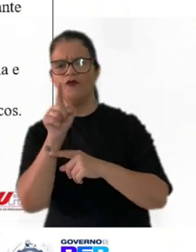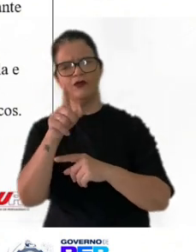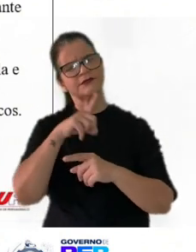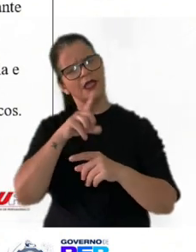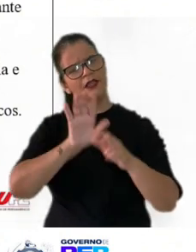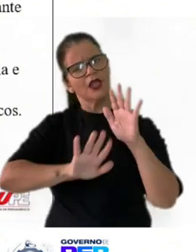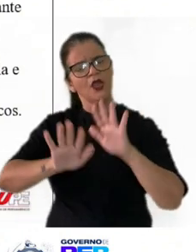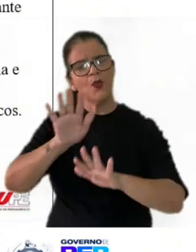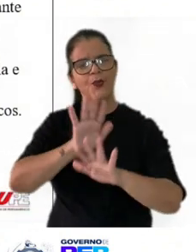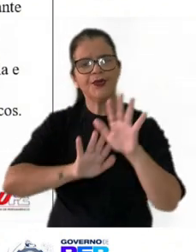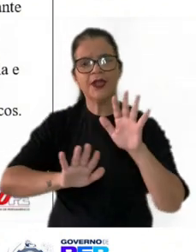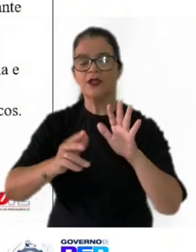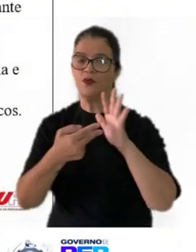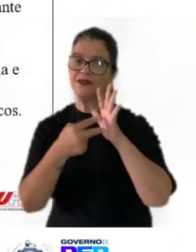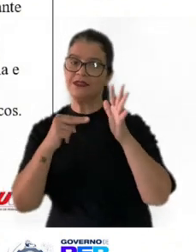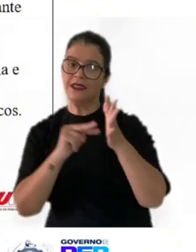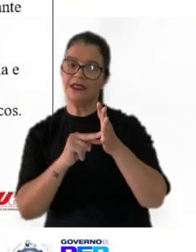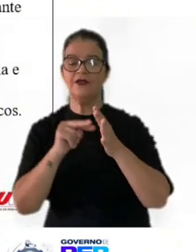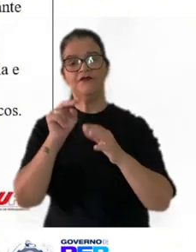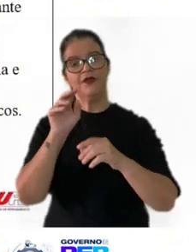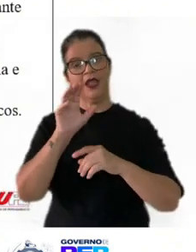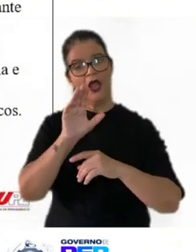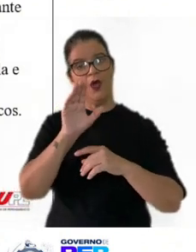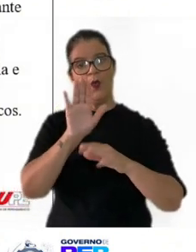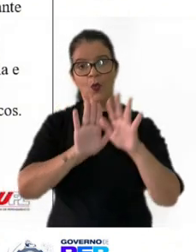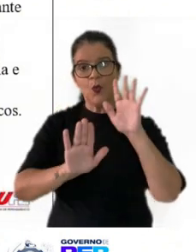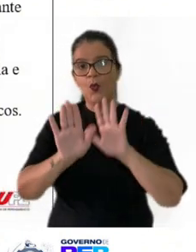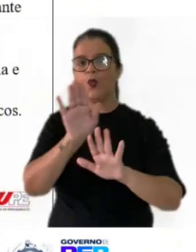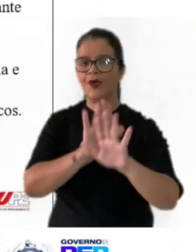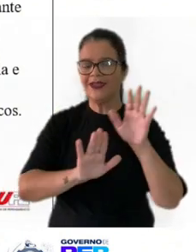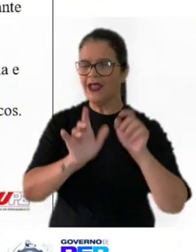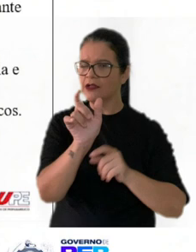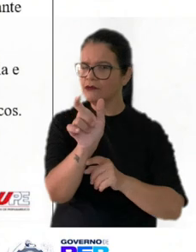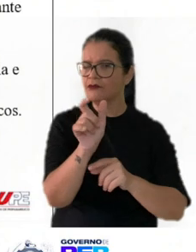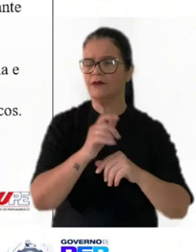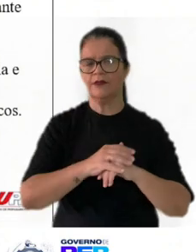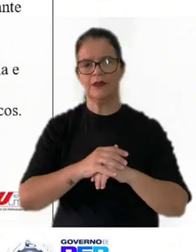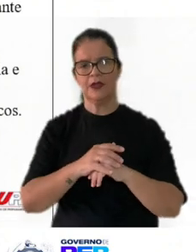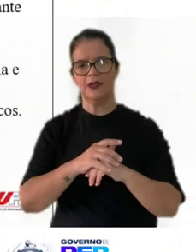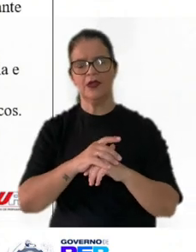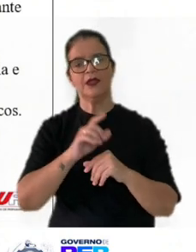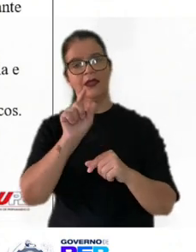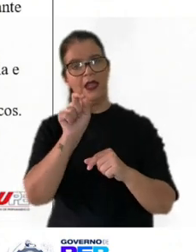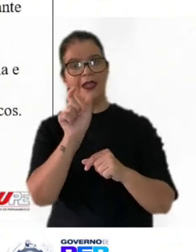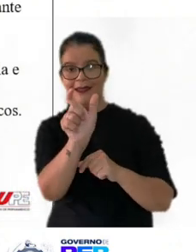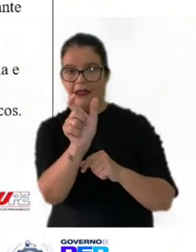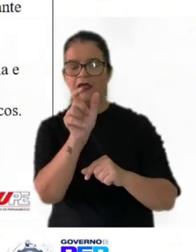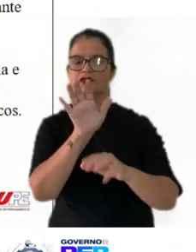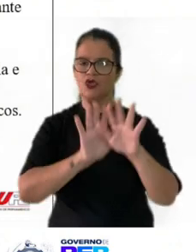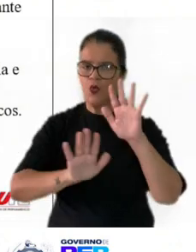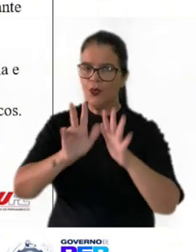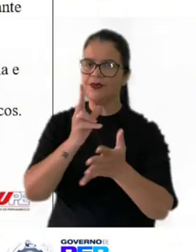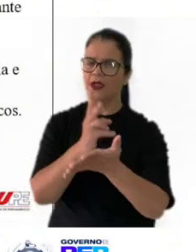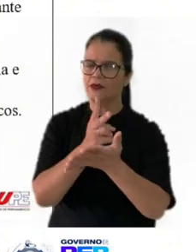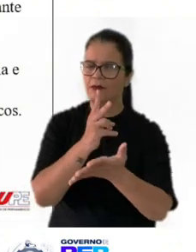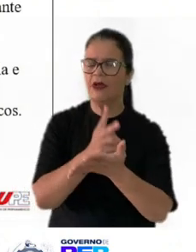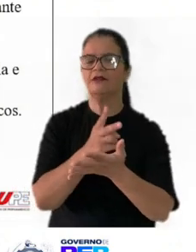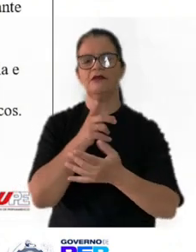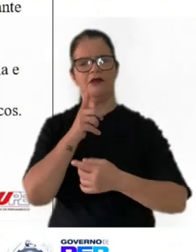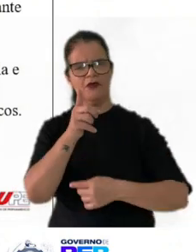significa cuidado né and care must keep you e esse cuidado deve mantê-lo né deve manter você